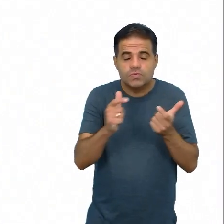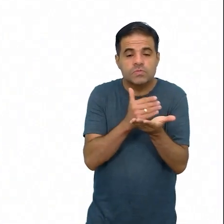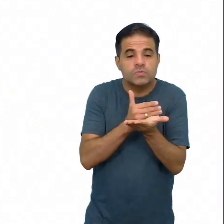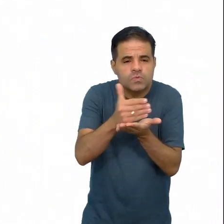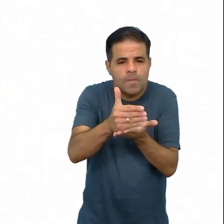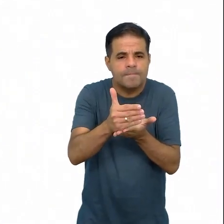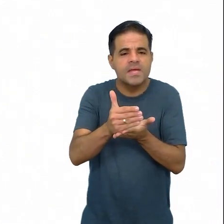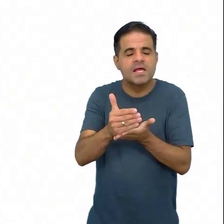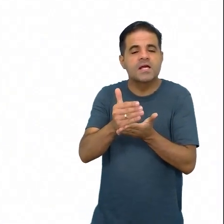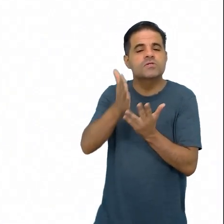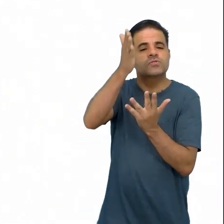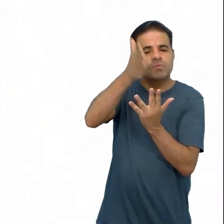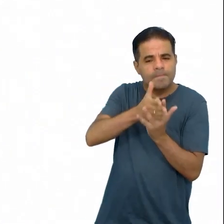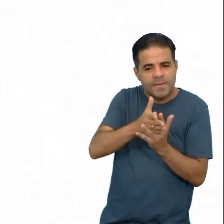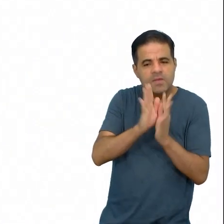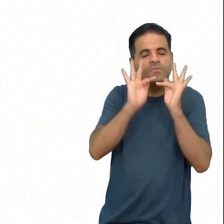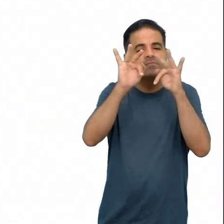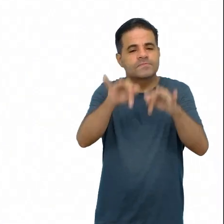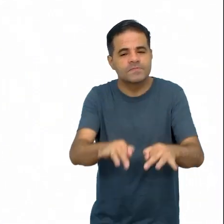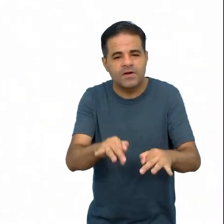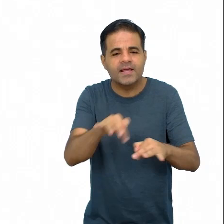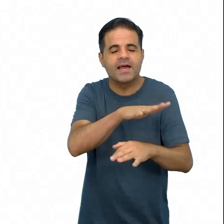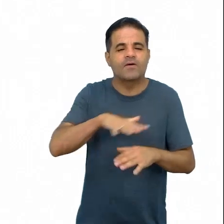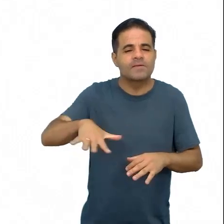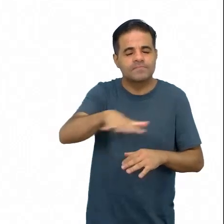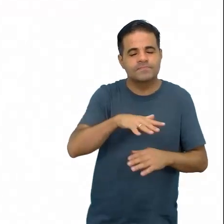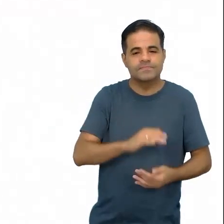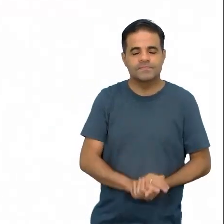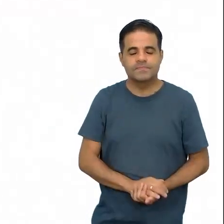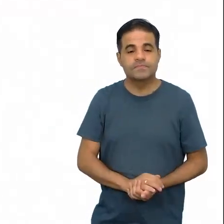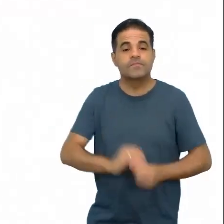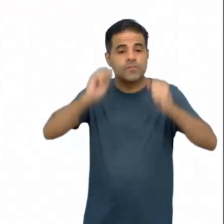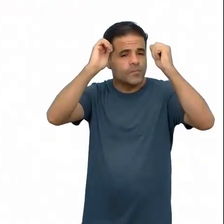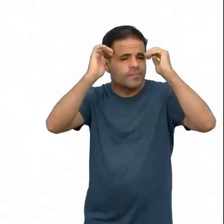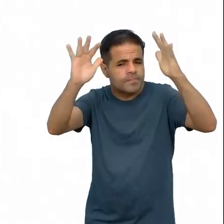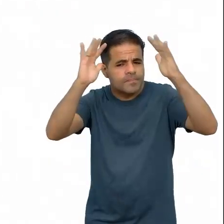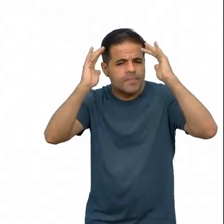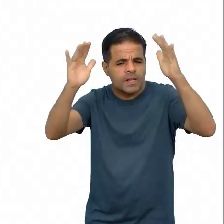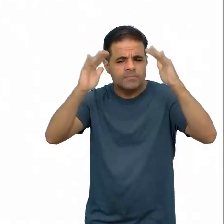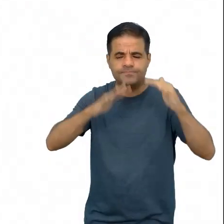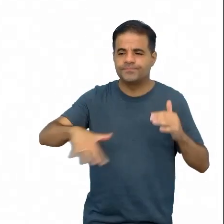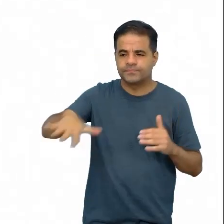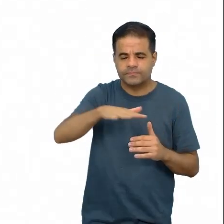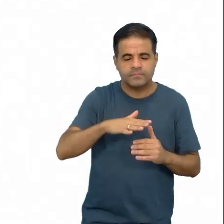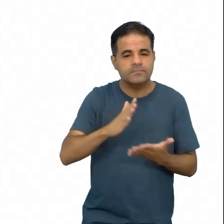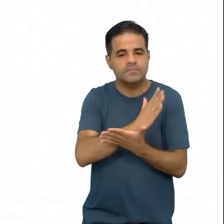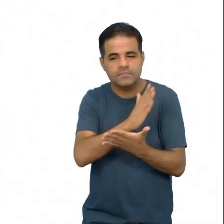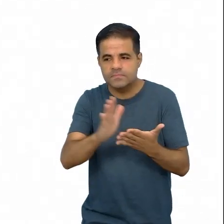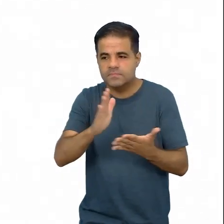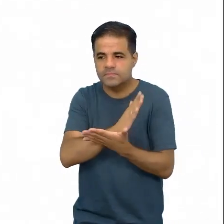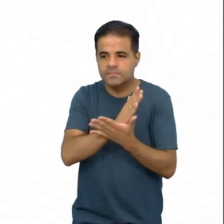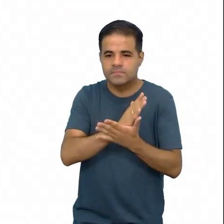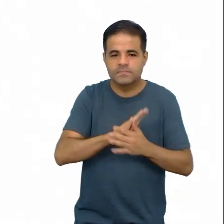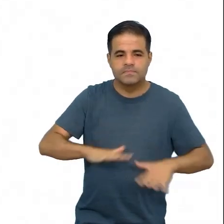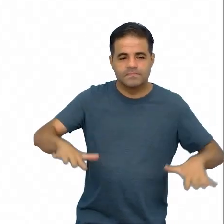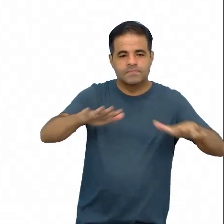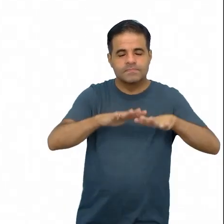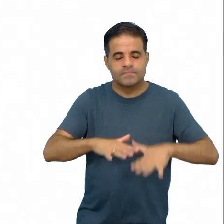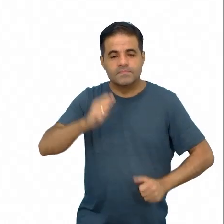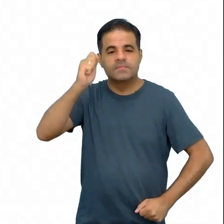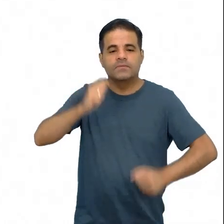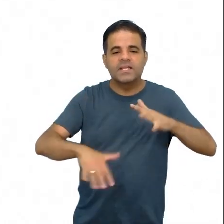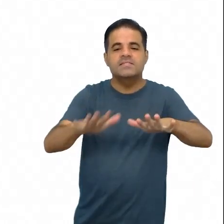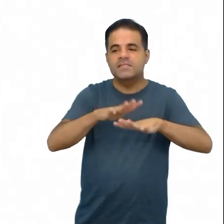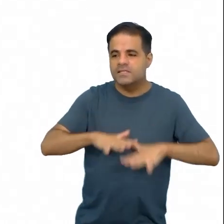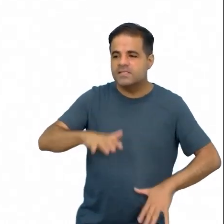o meio e o fim da nossa aula. Bom, pensando nisso, nós separamos lá para vocês uma atividade que vem lá da aula